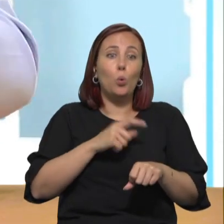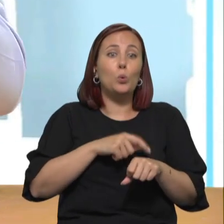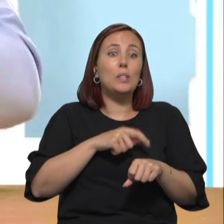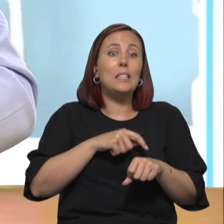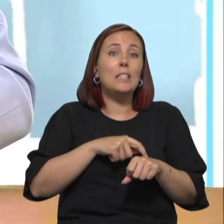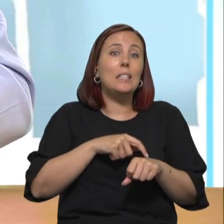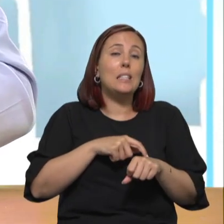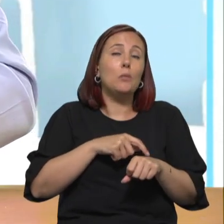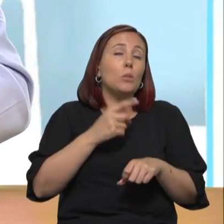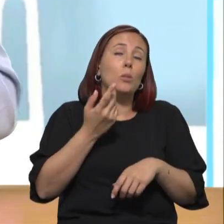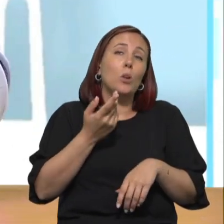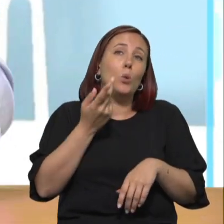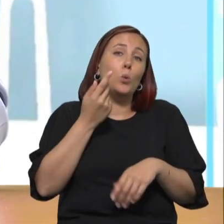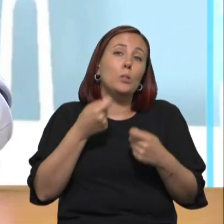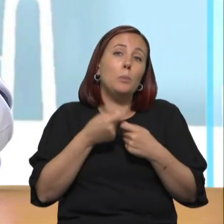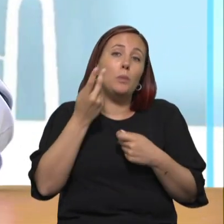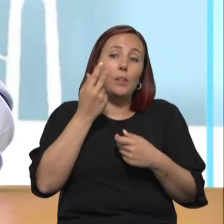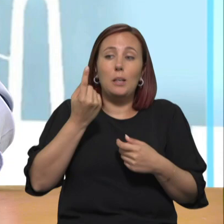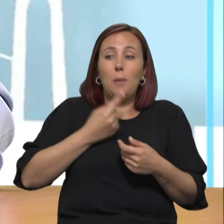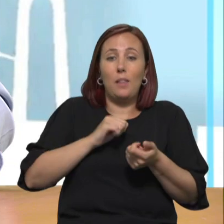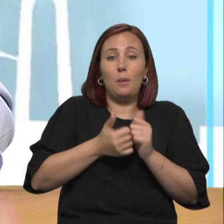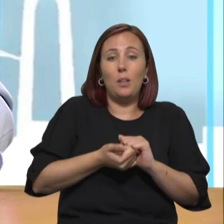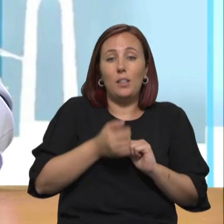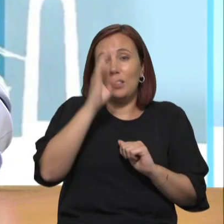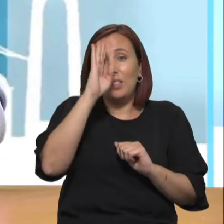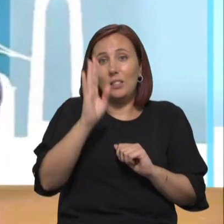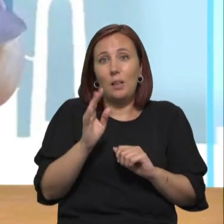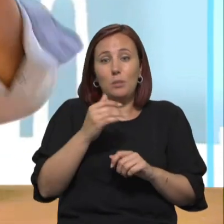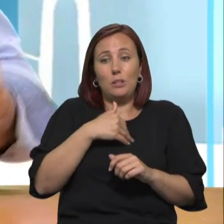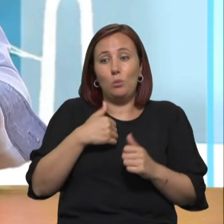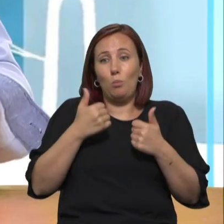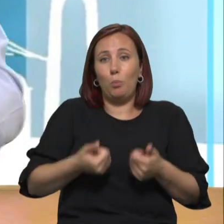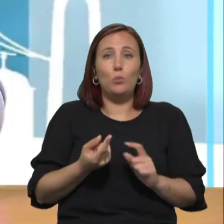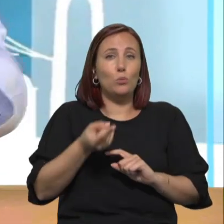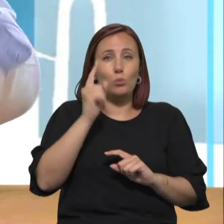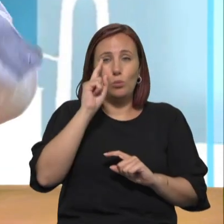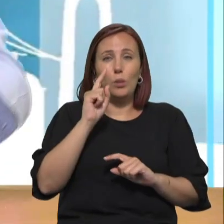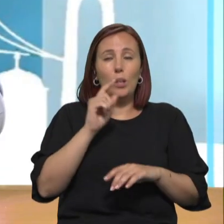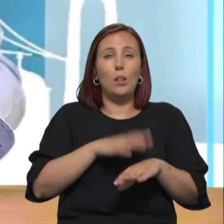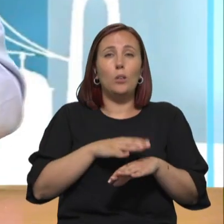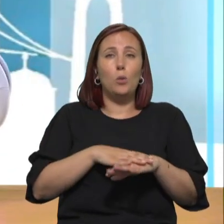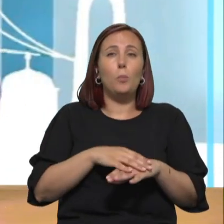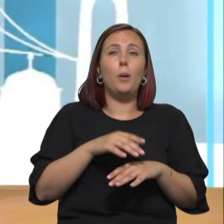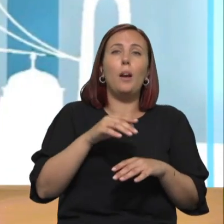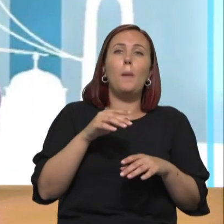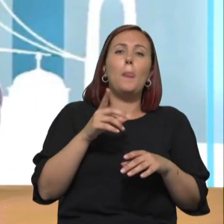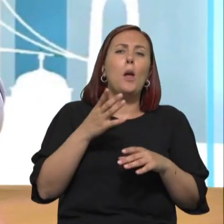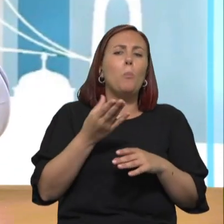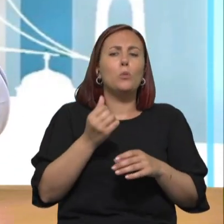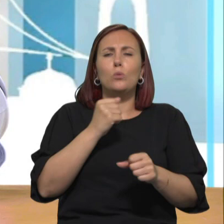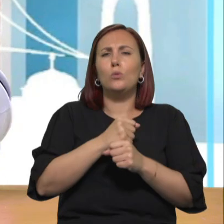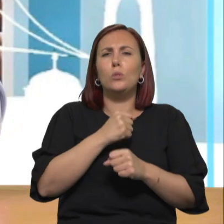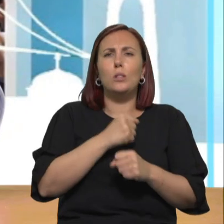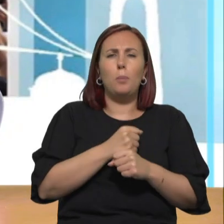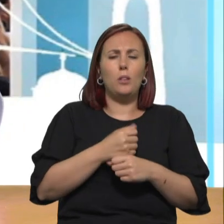vida que teve que adotar, que nós sabemos que não faz bem às pessoas. Apesar disso, há ainda também muitos trabalhos ainda muito,